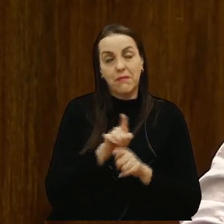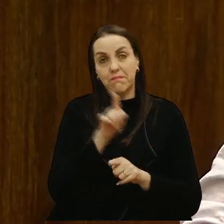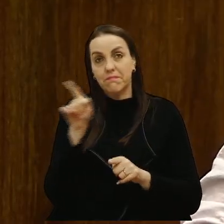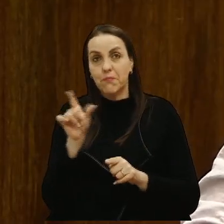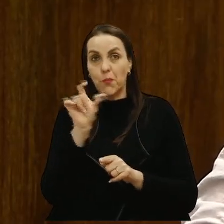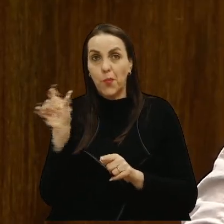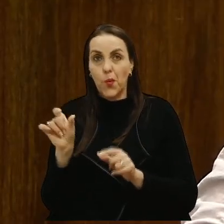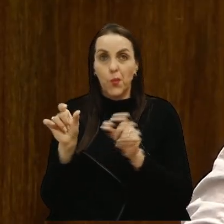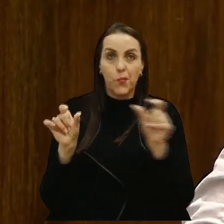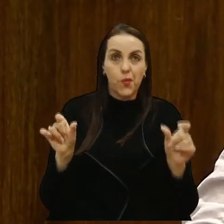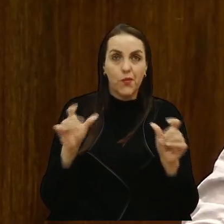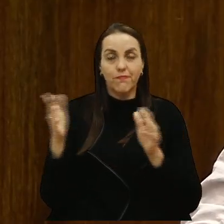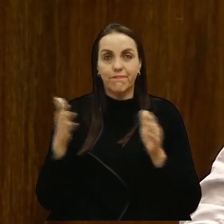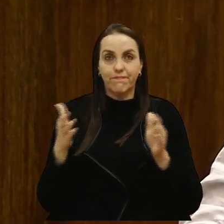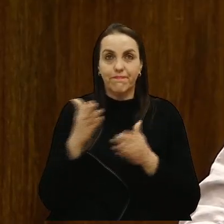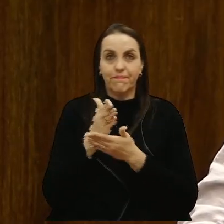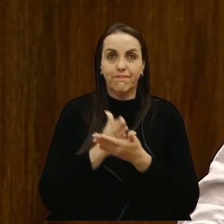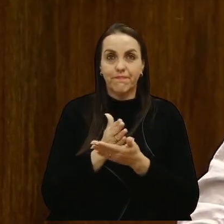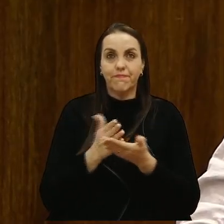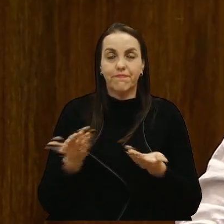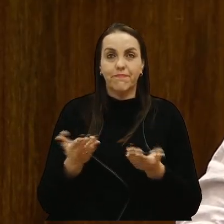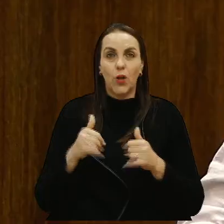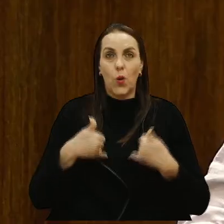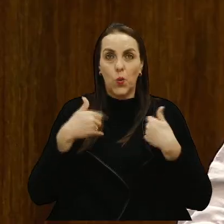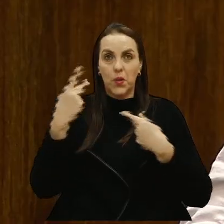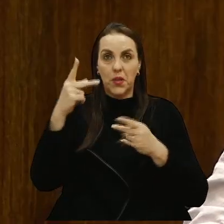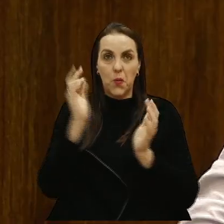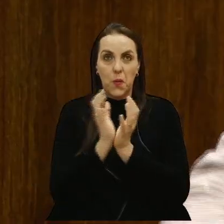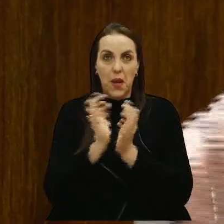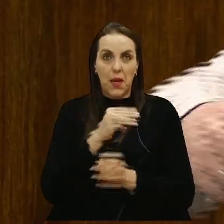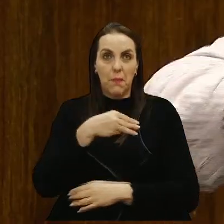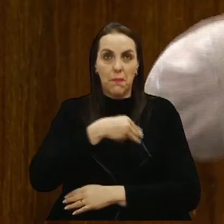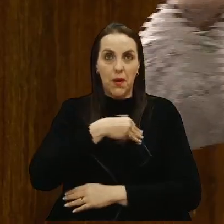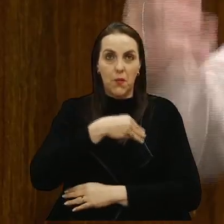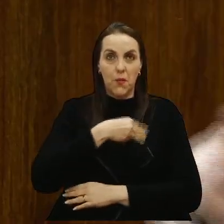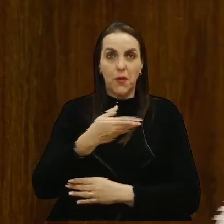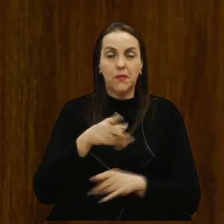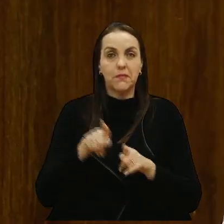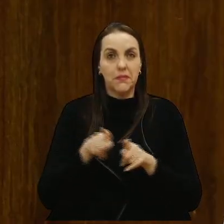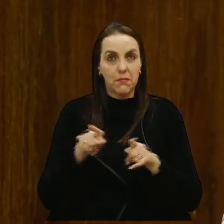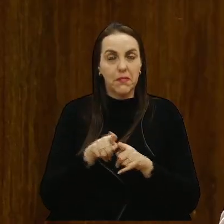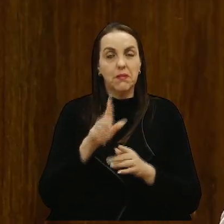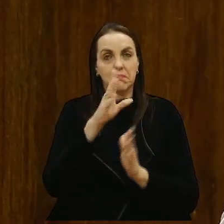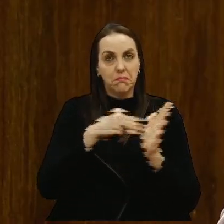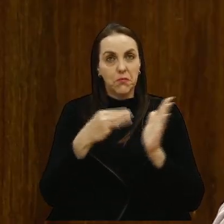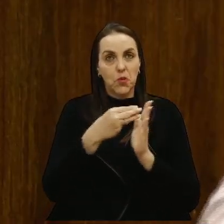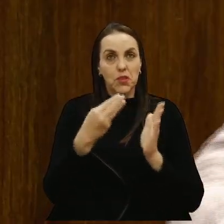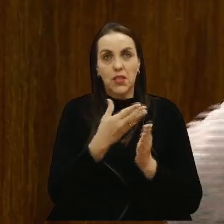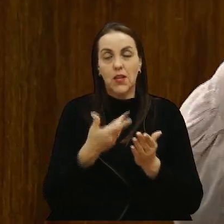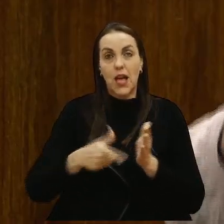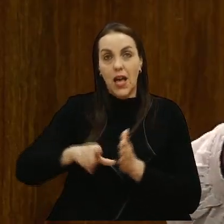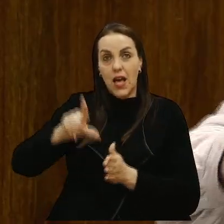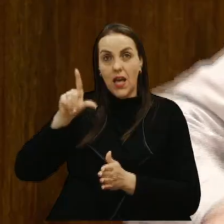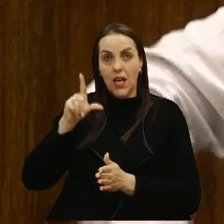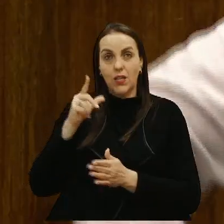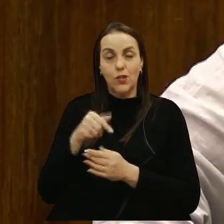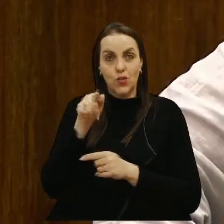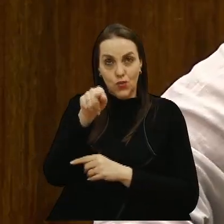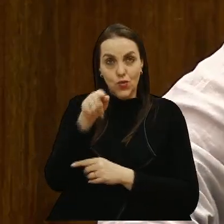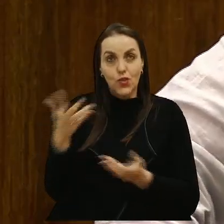aqui, orgulha os seus colegas de trabalho da Marco Polo, e mais do que isso, a exemplo de tantos outros que vieram antes do senhor,